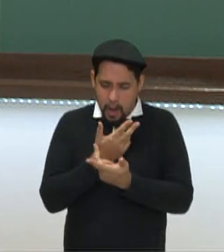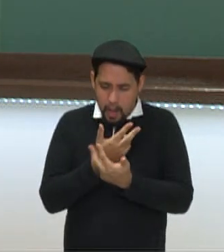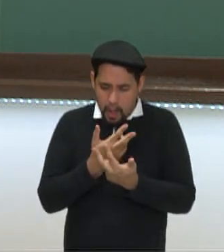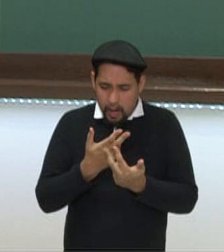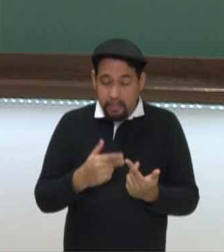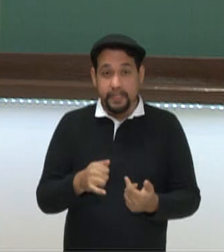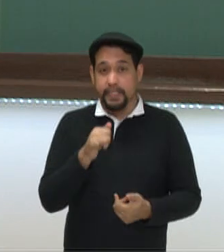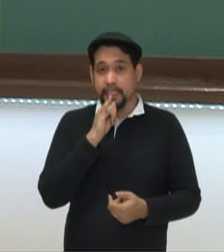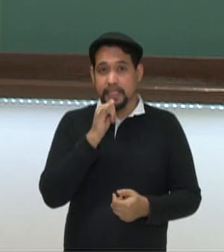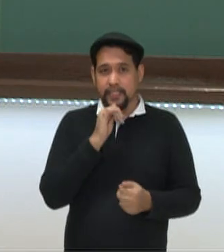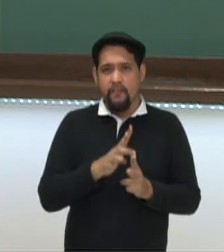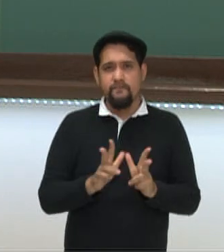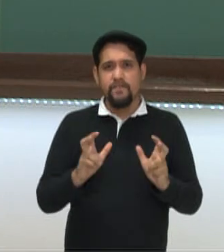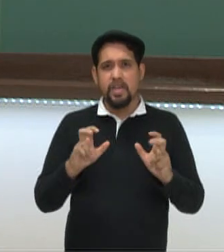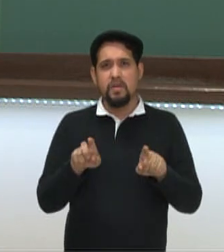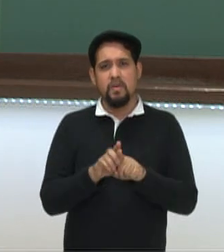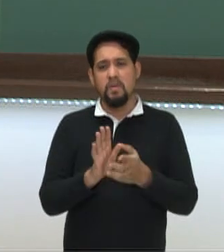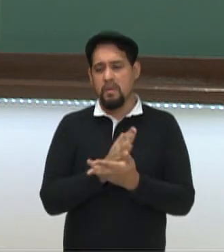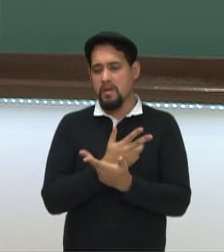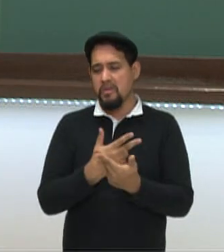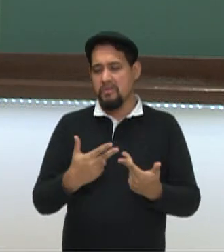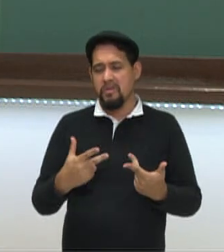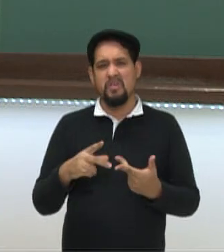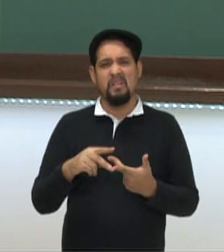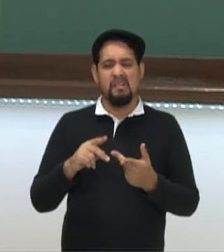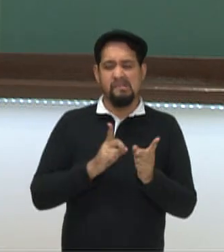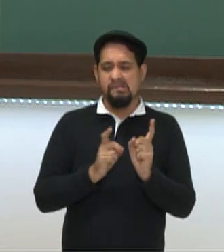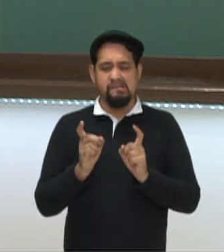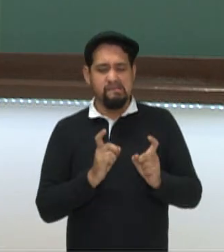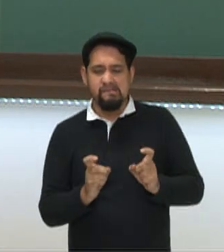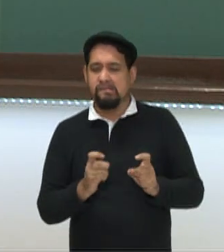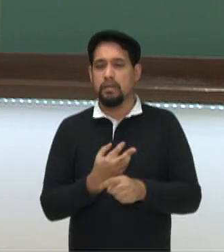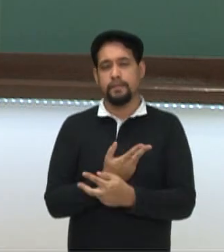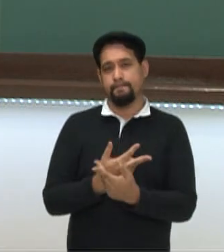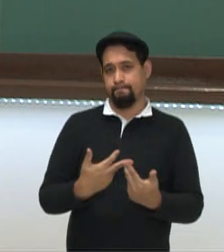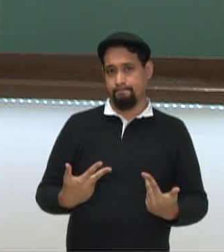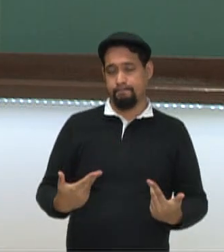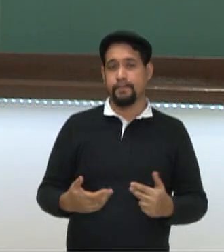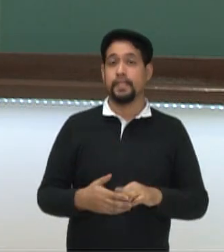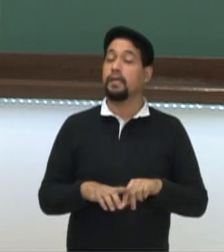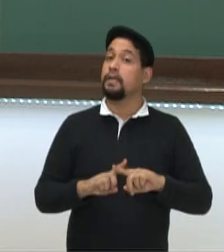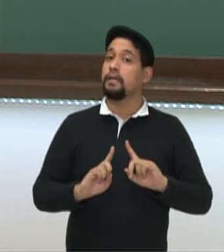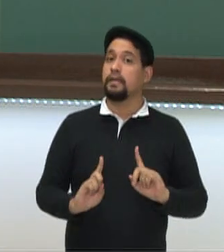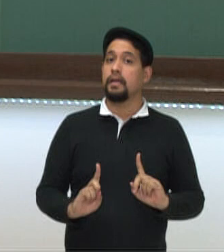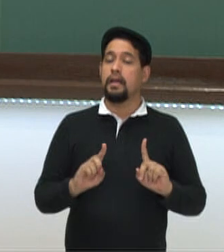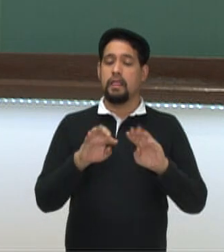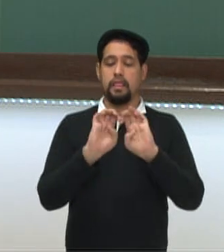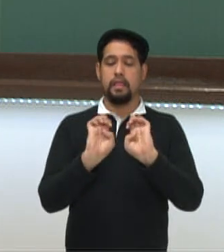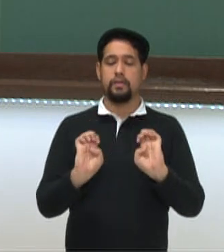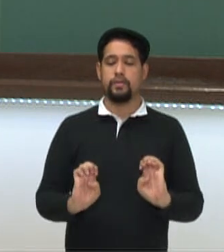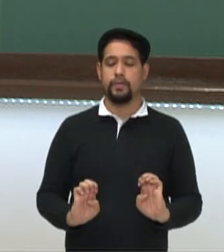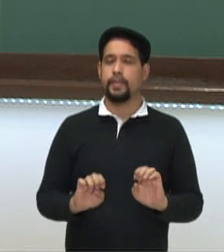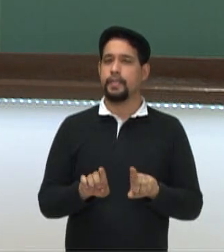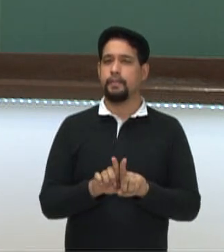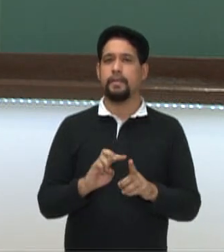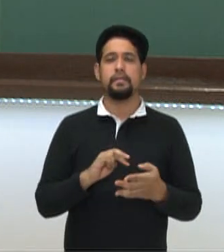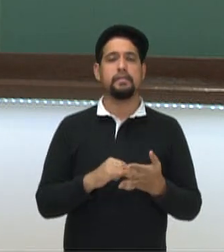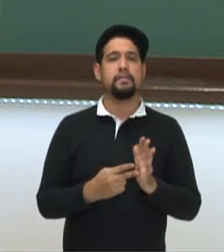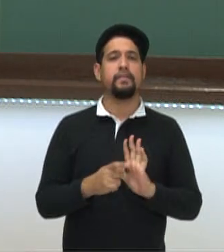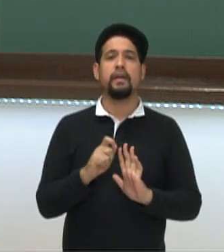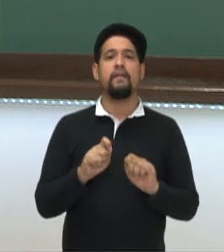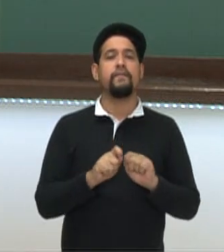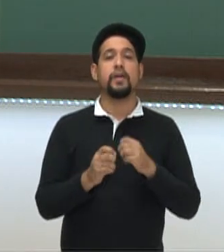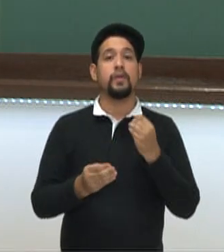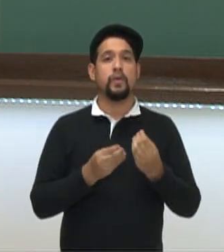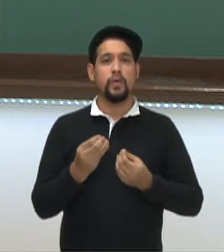Um vírus, uma bactéria, ou um germe, ou qualquer outro micro-organismo, a sua estrutura é constituída